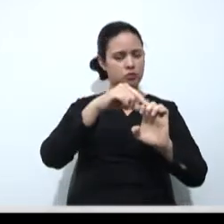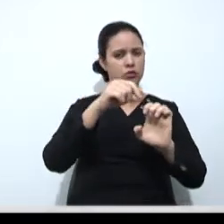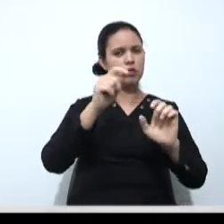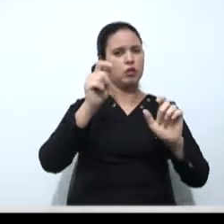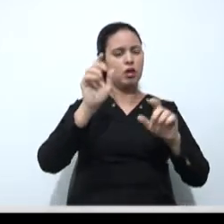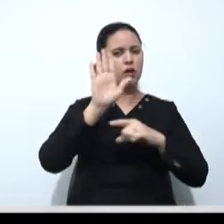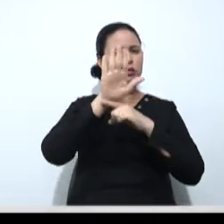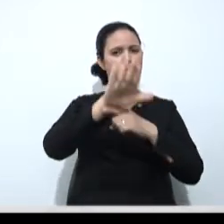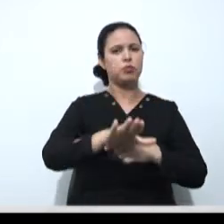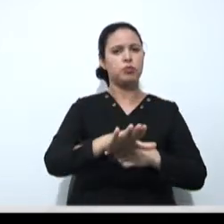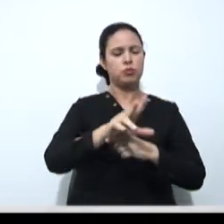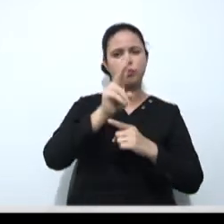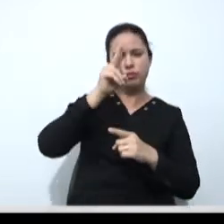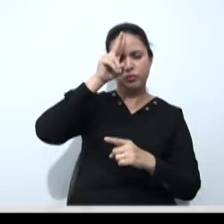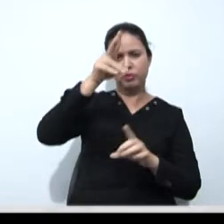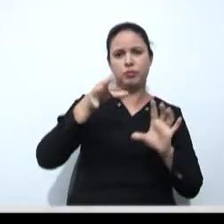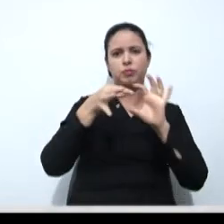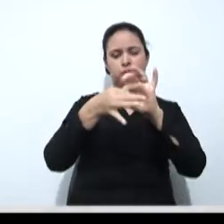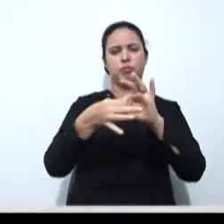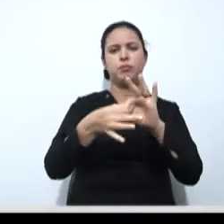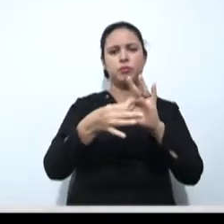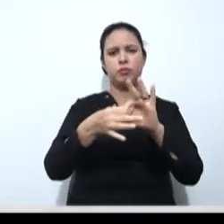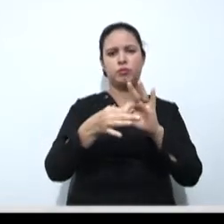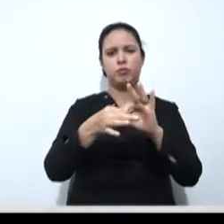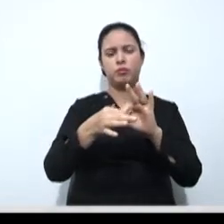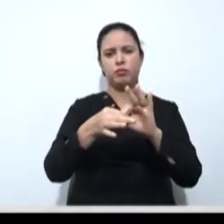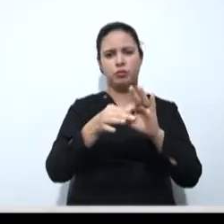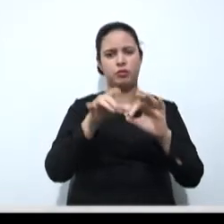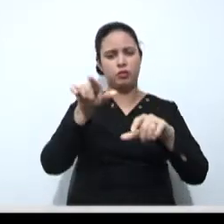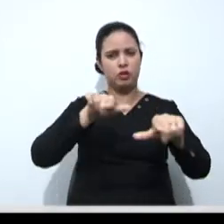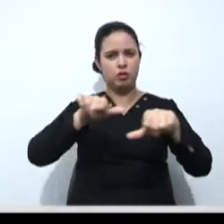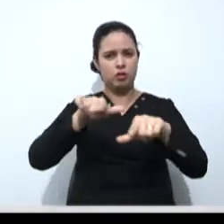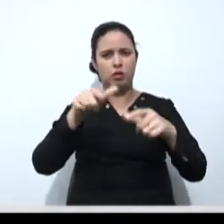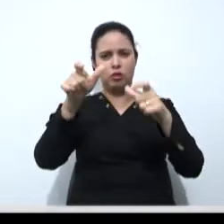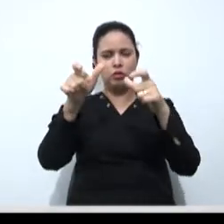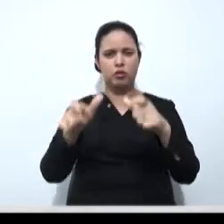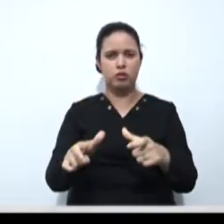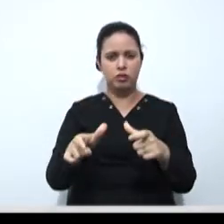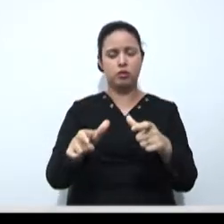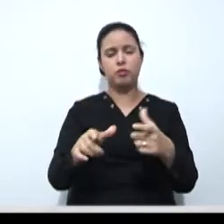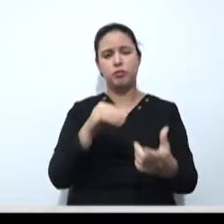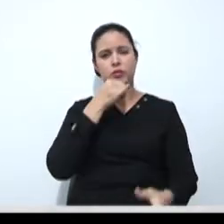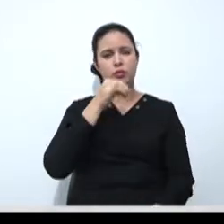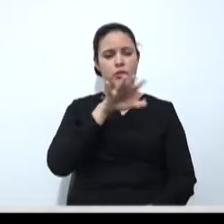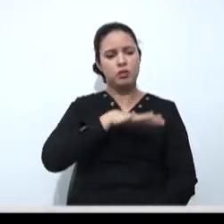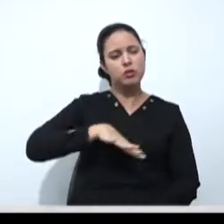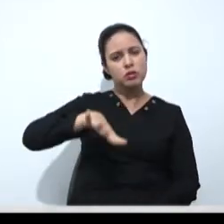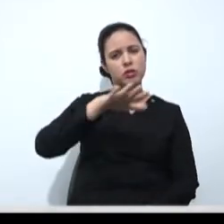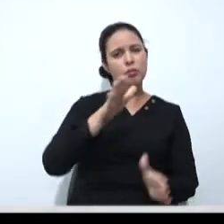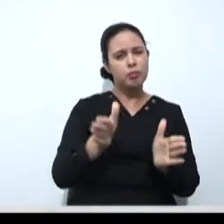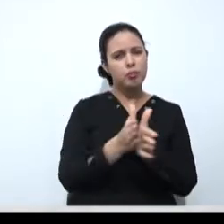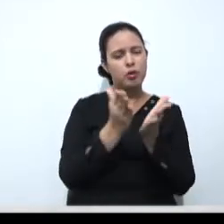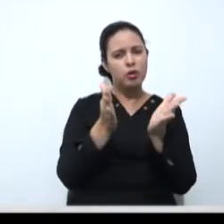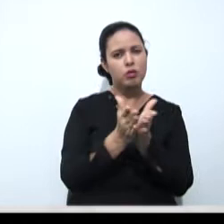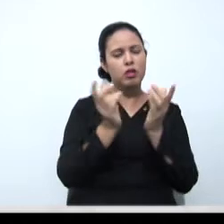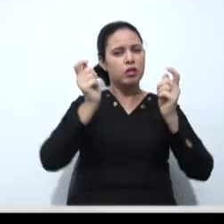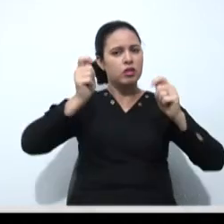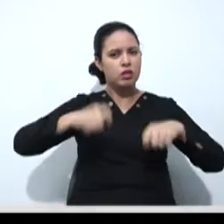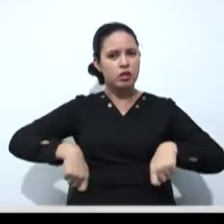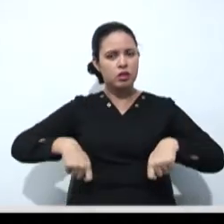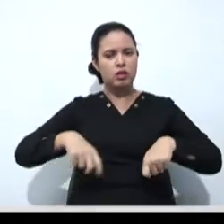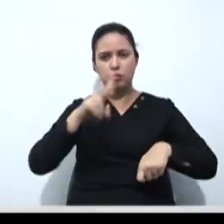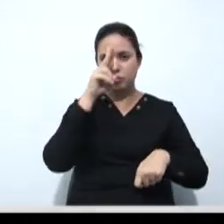os empreendimentos regionais locais, ou seja, uma região pobre, ela pode se fortalecer por